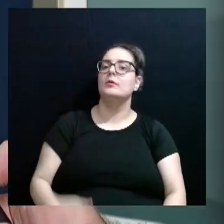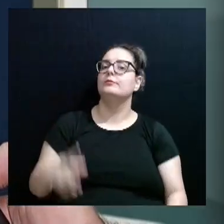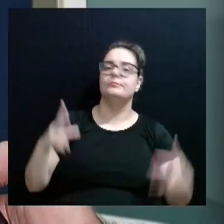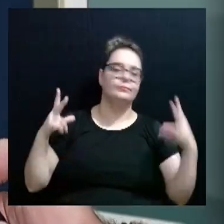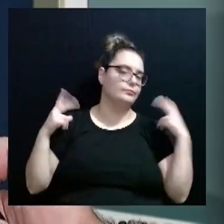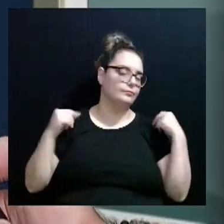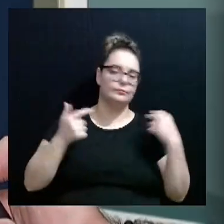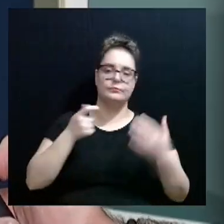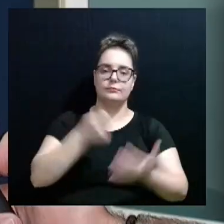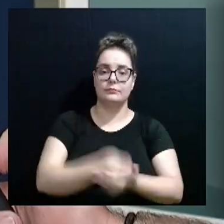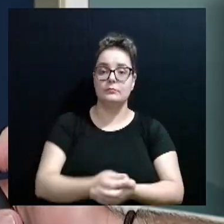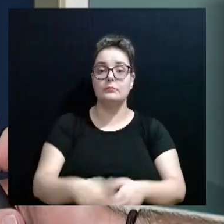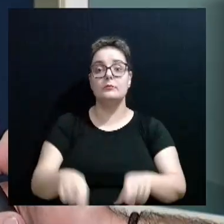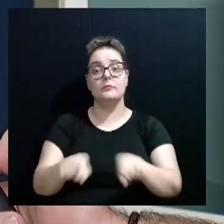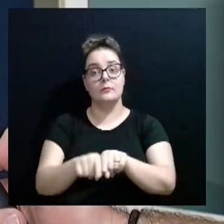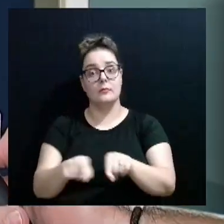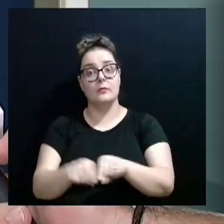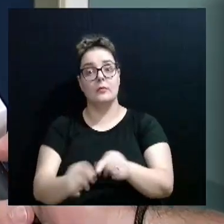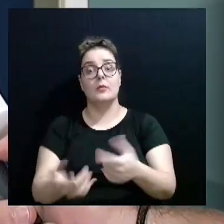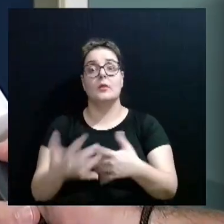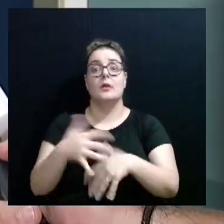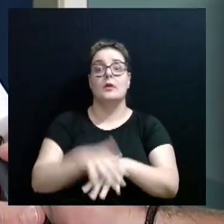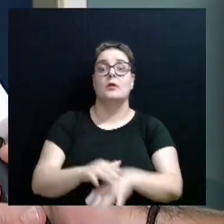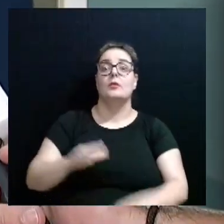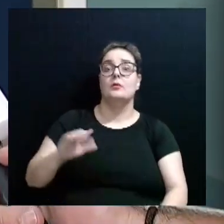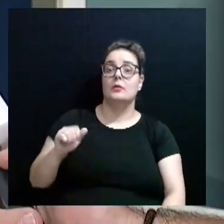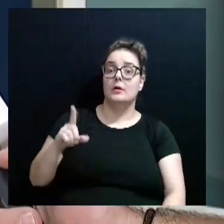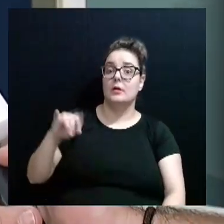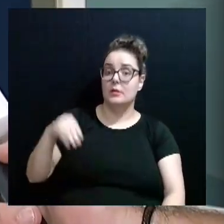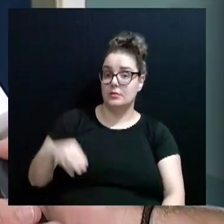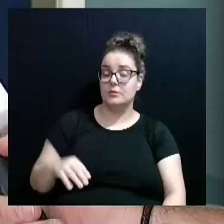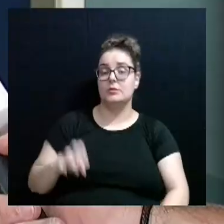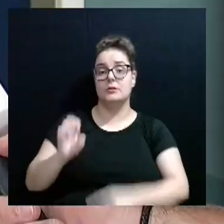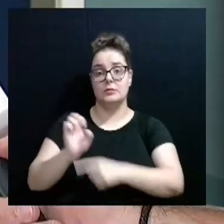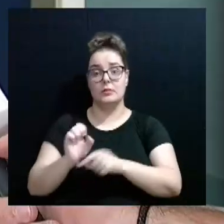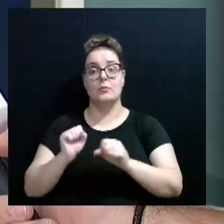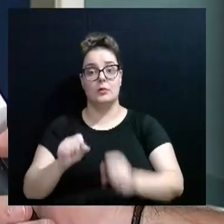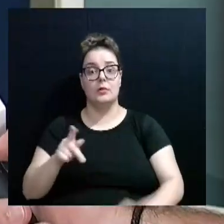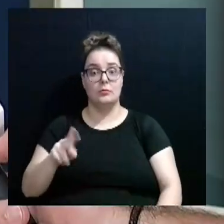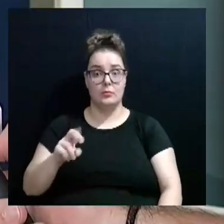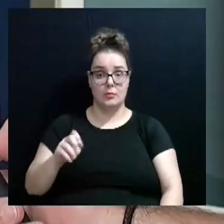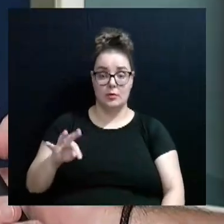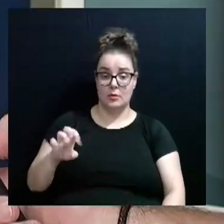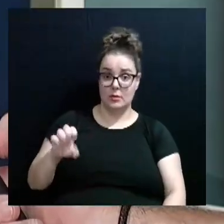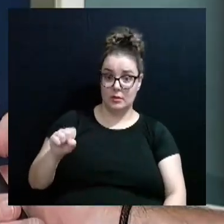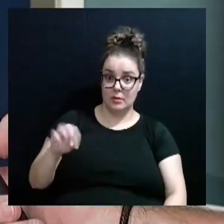Sem contar também a inclusão no CADIM estadual, podendo até gerar protestos e, enfim,